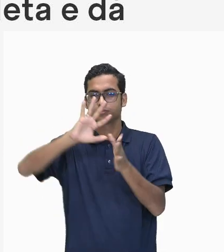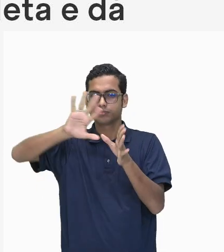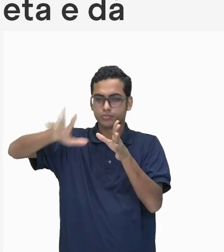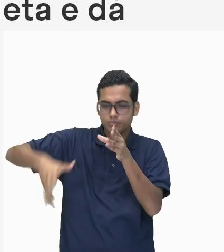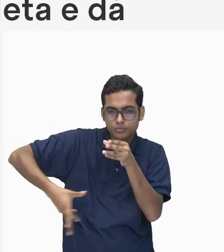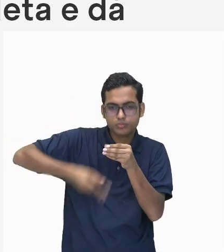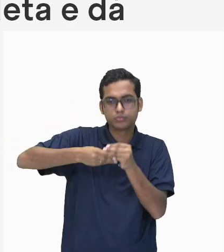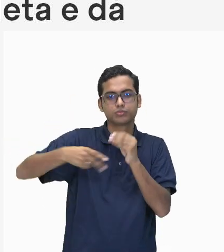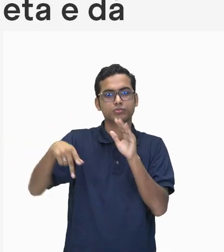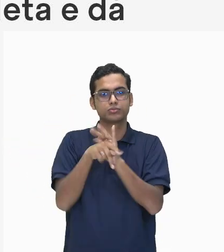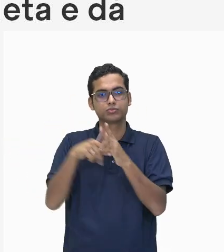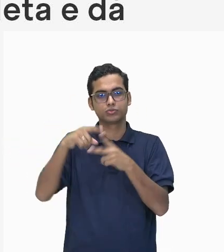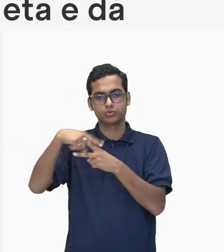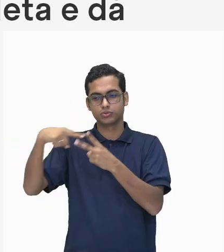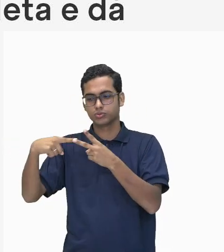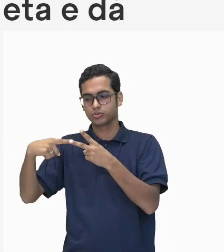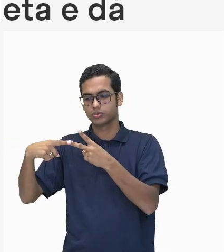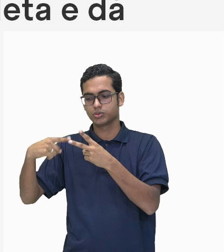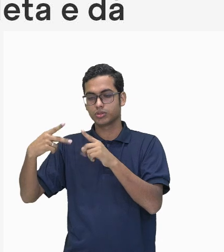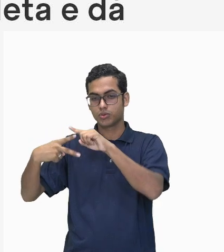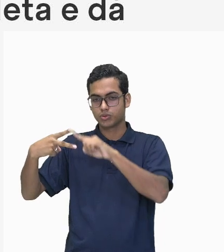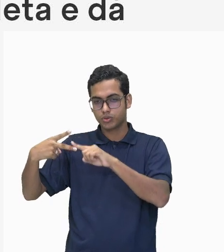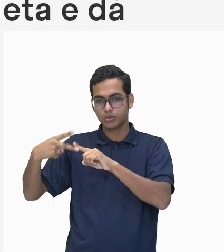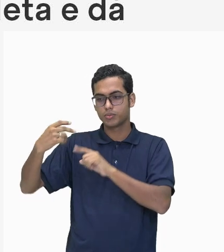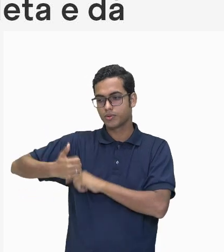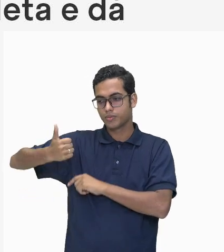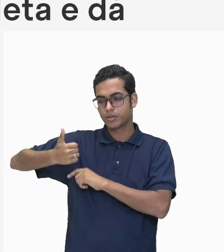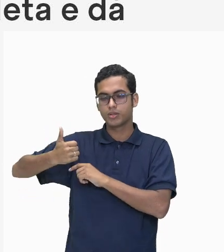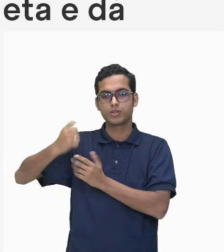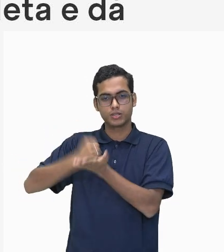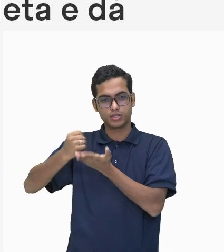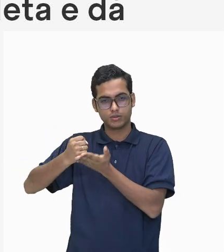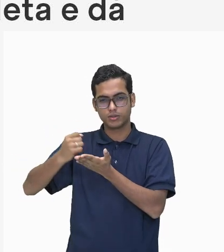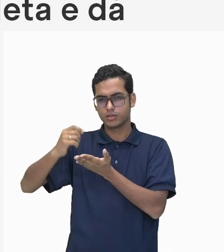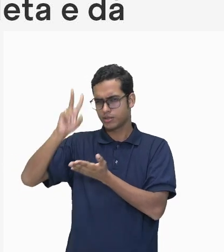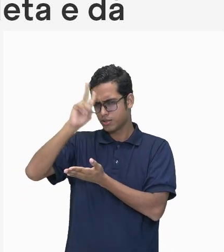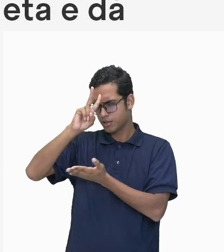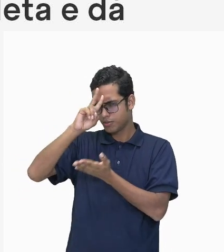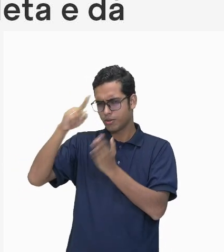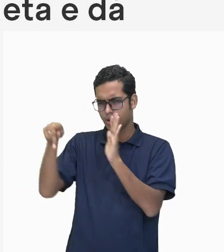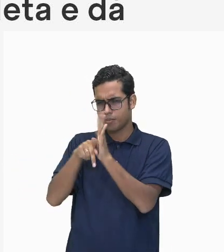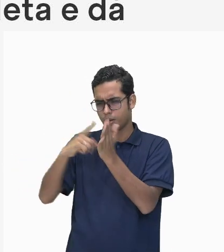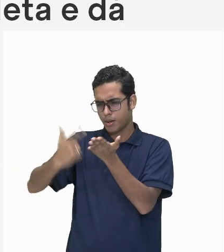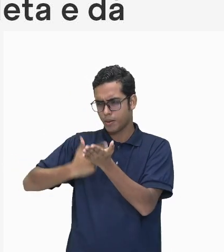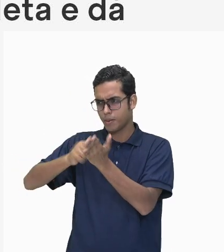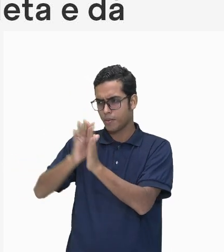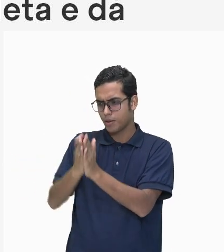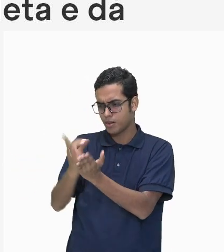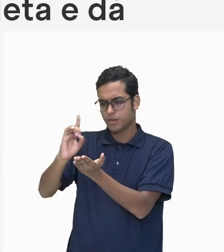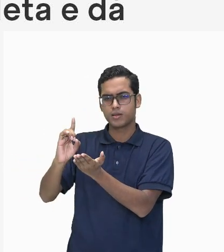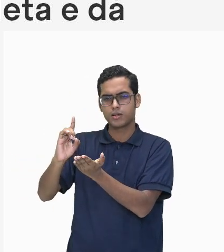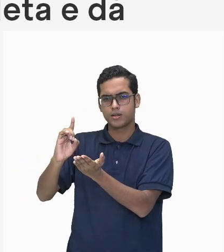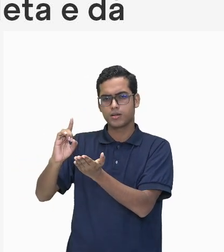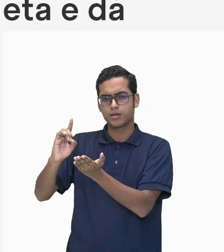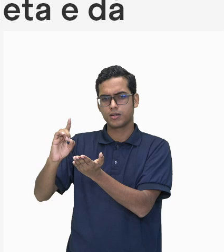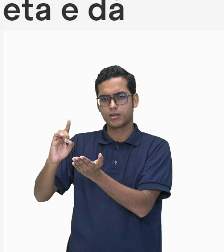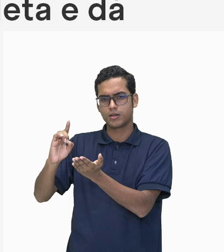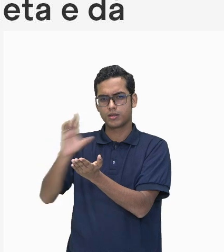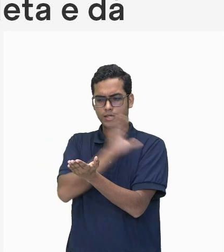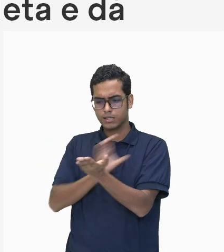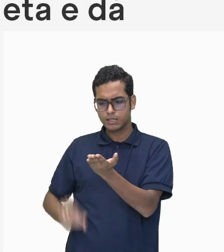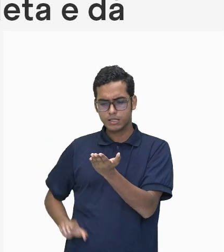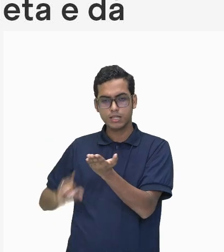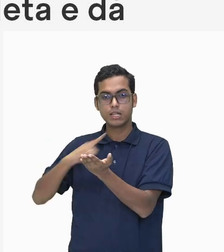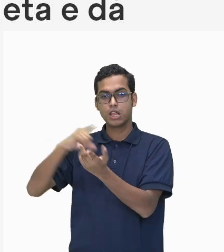aos 2 primeiros testamentos. Vocês se lembram que na Bíblia cristã nós temos o Antigo Testamento,